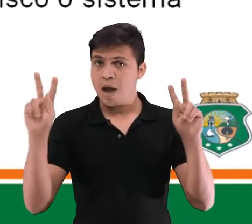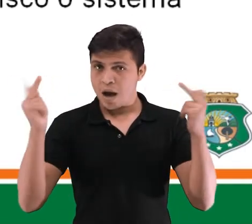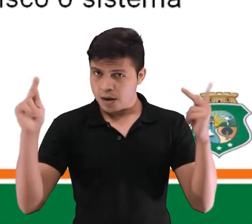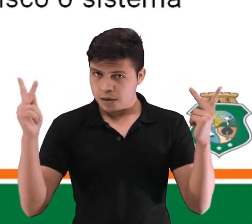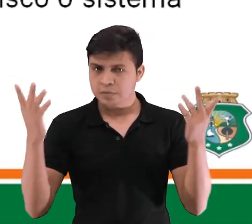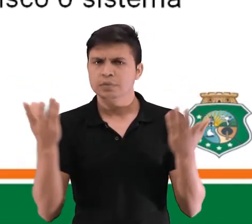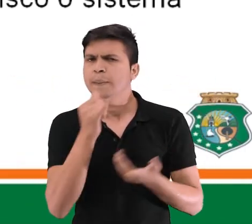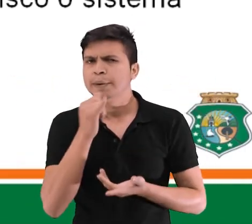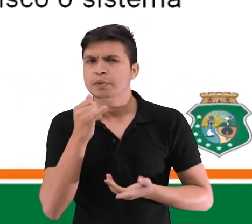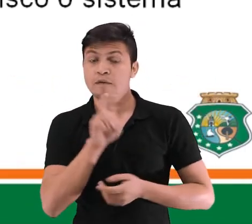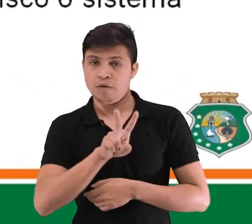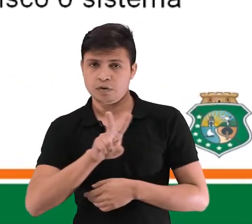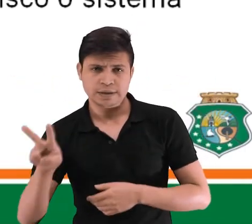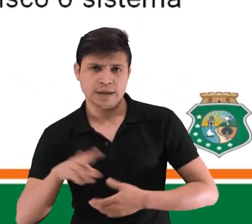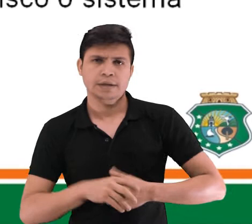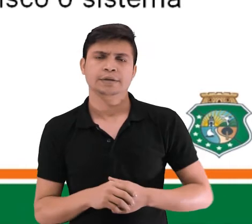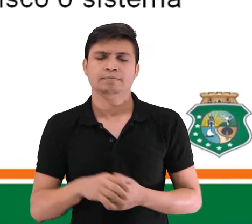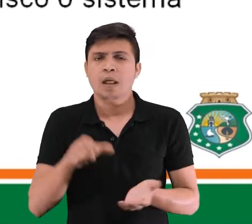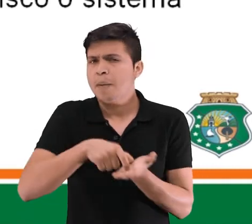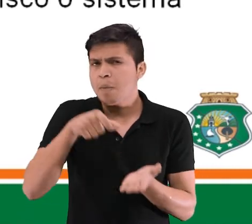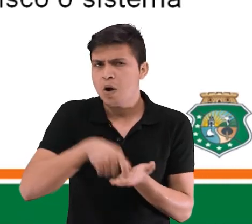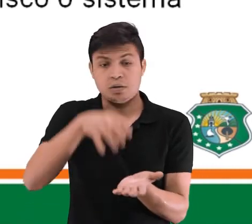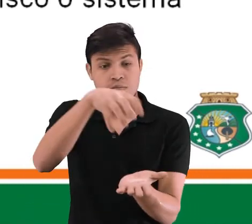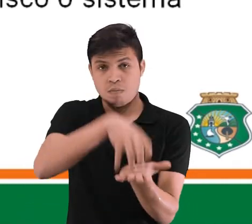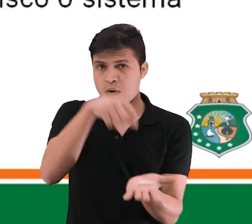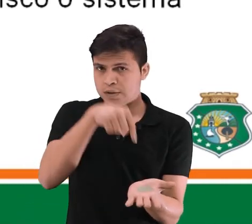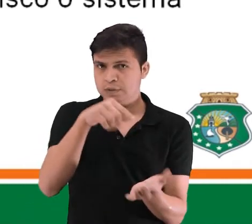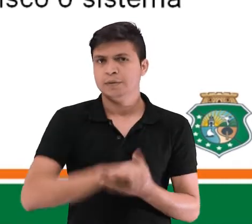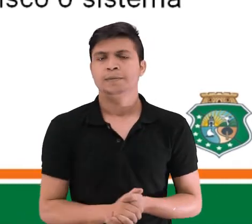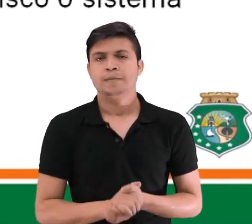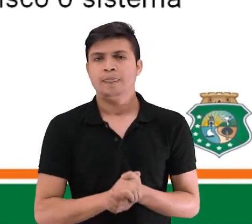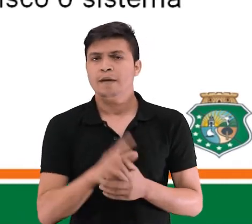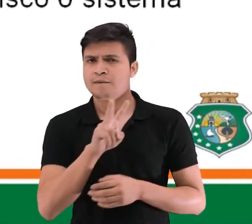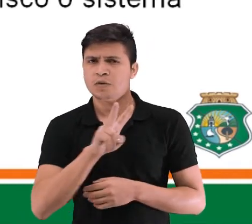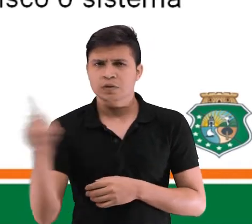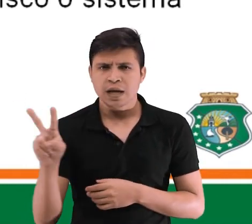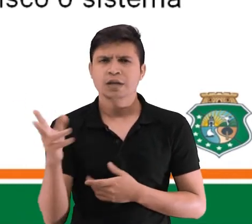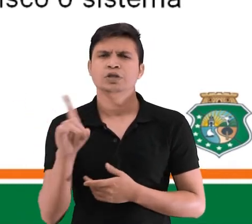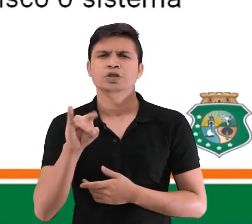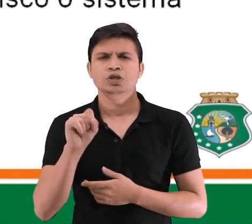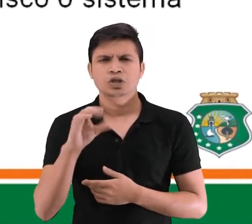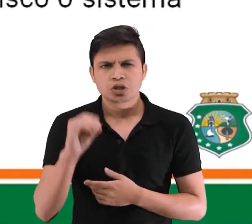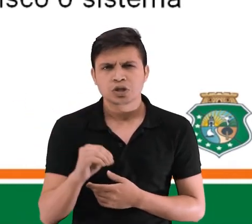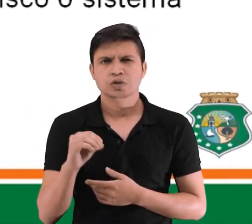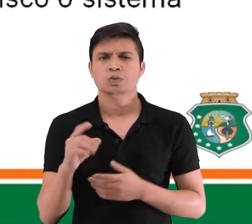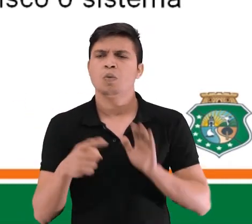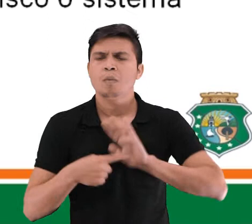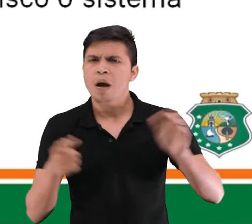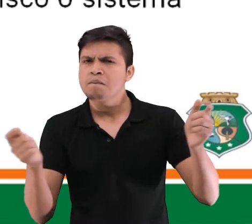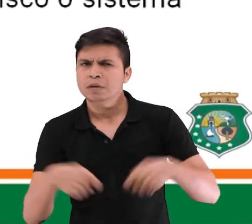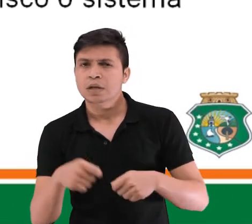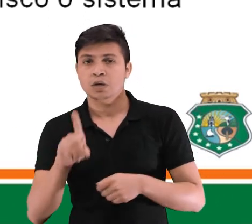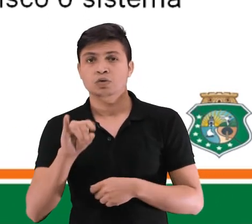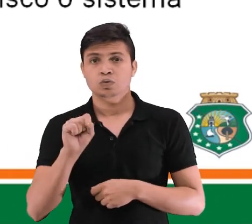como velocidade da memória e do processador, velocidade das unidades de disco, indicar a capacidade do disco